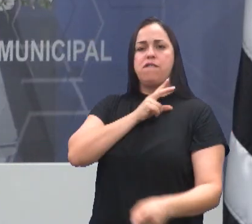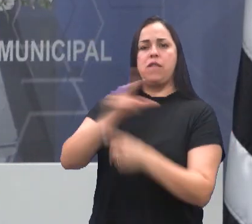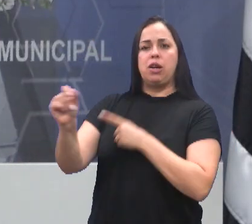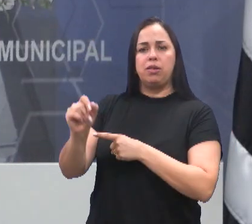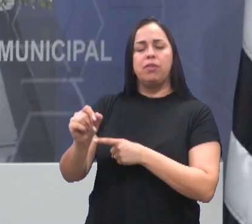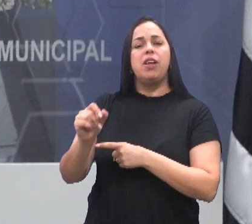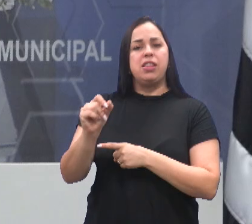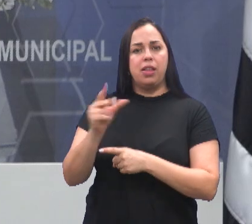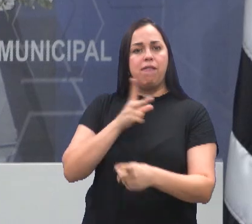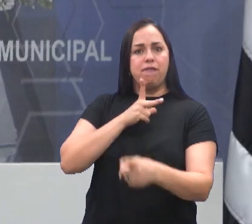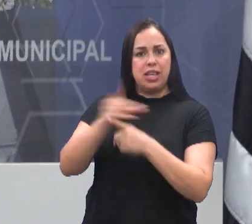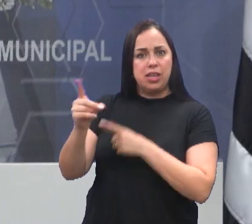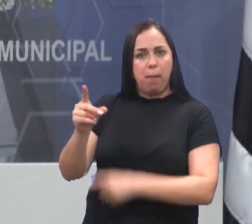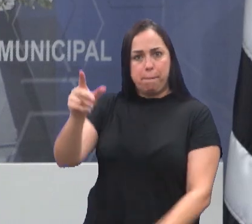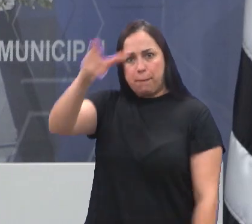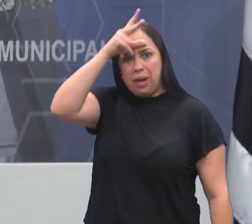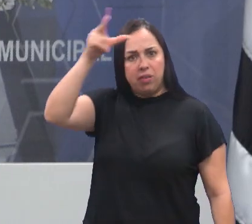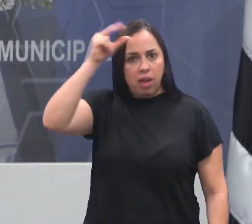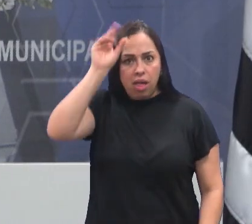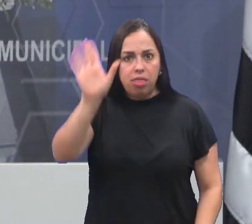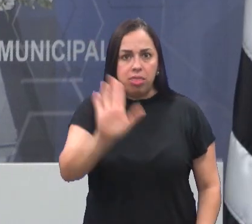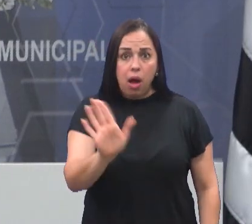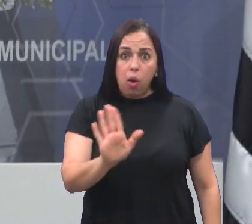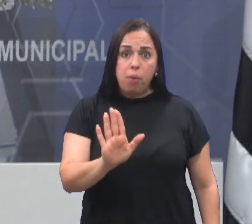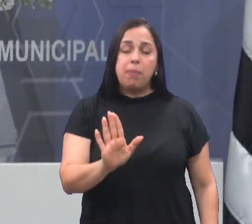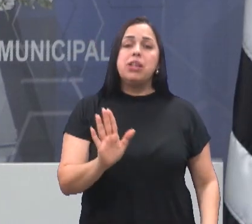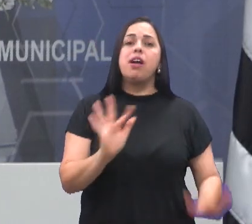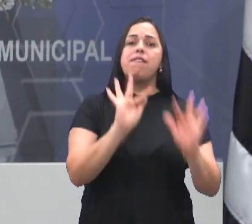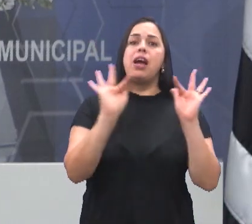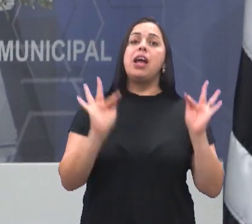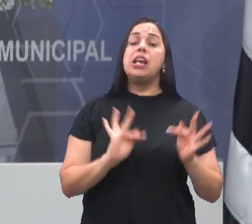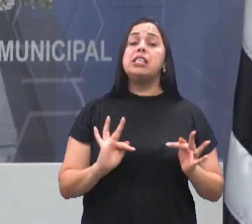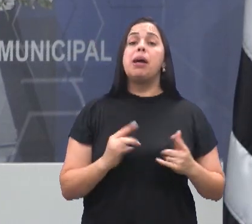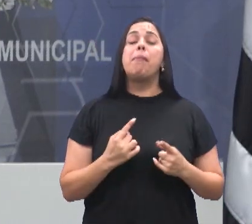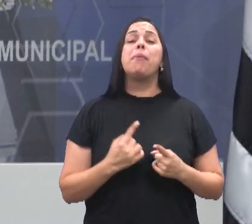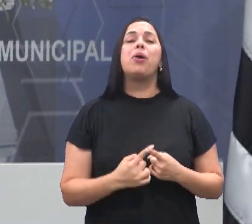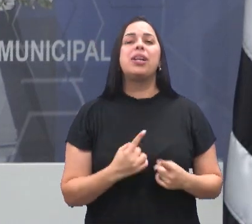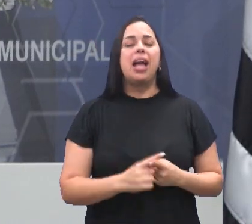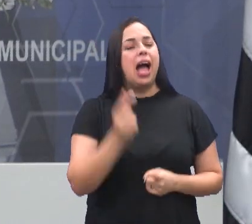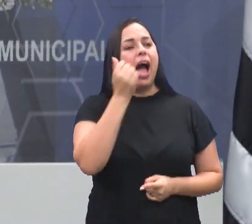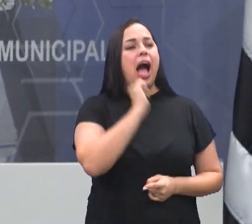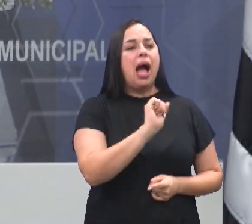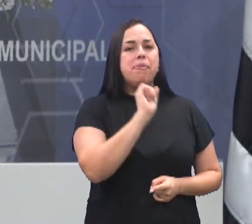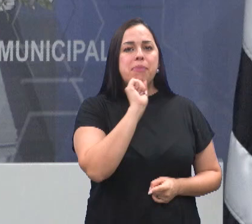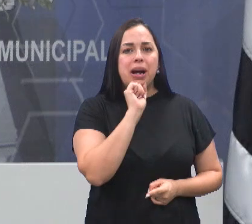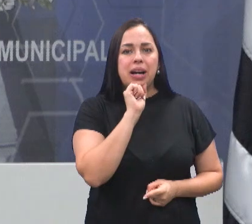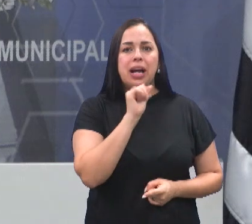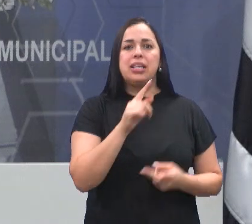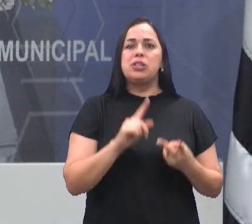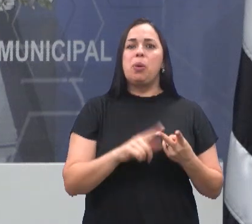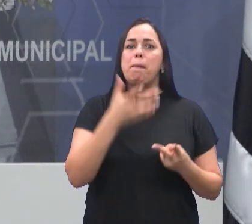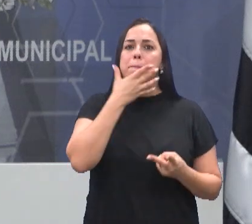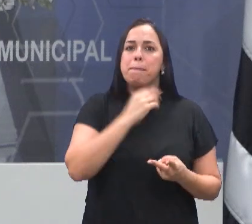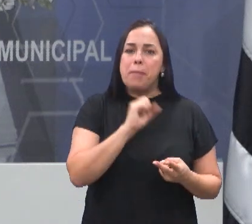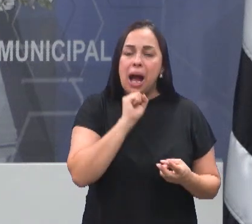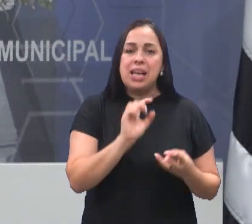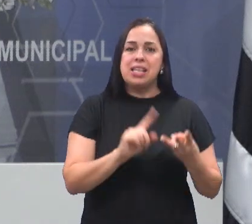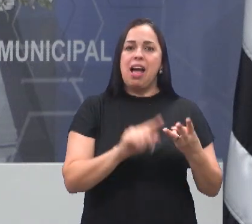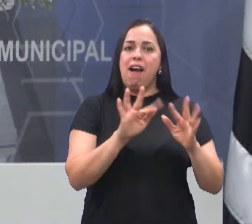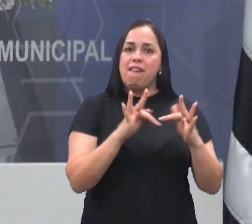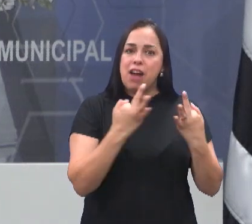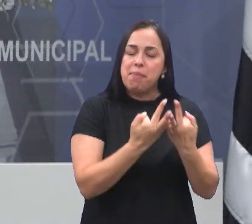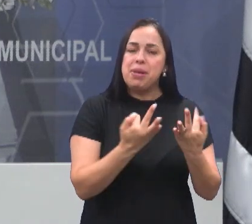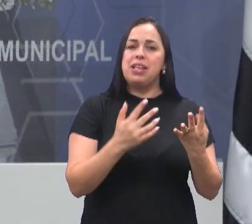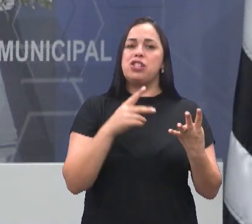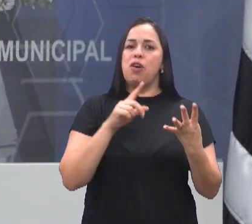prefeito. A gente vai sair feliz porque as mães, né, os pais, as famílias, os